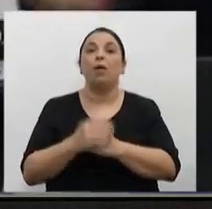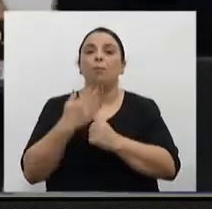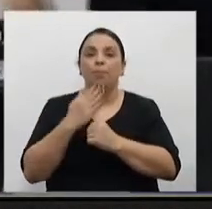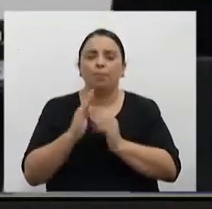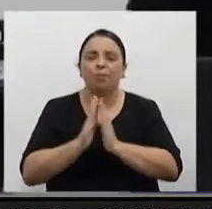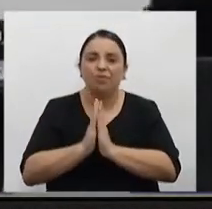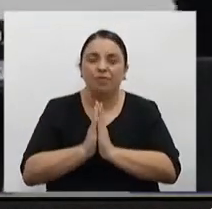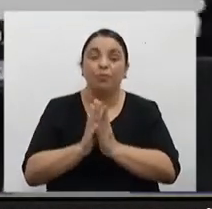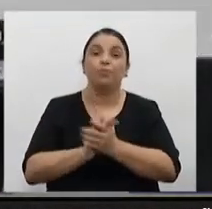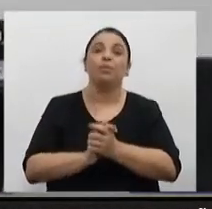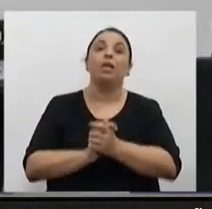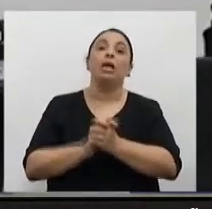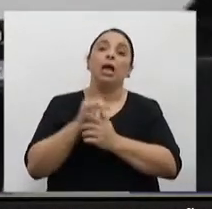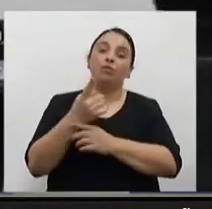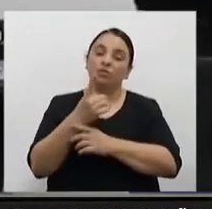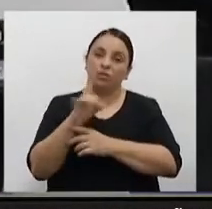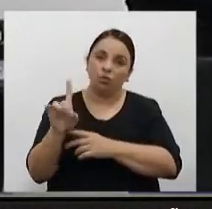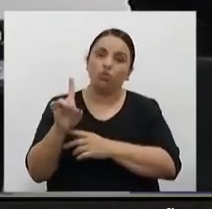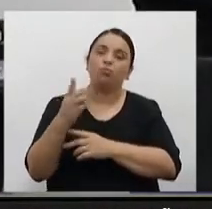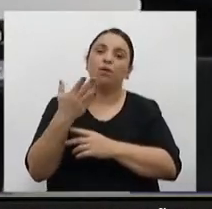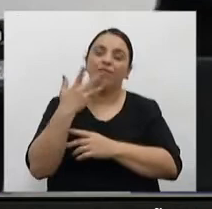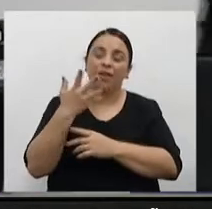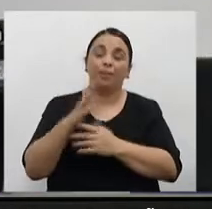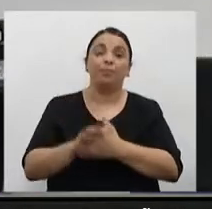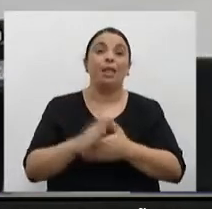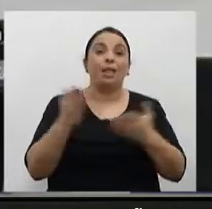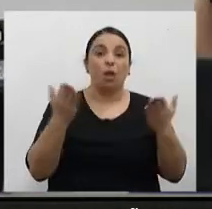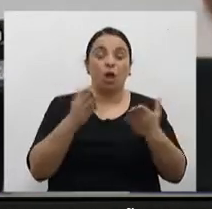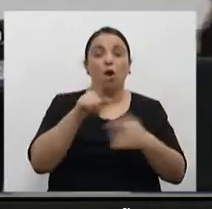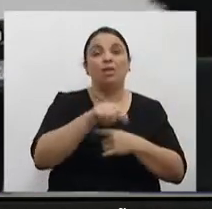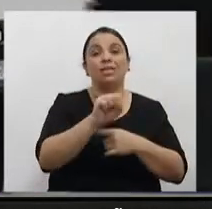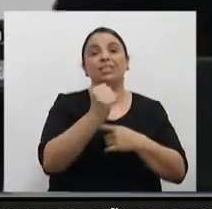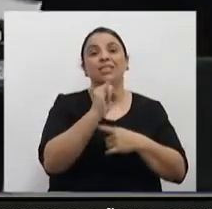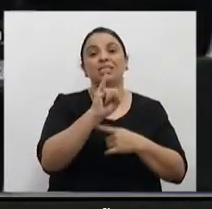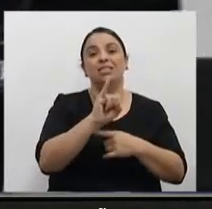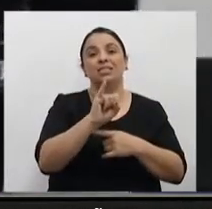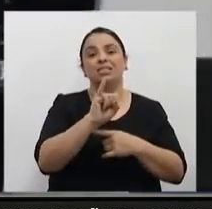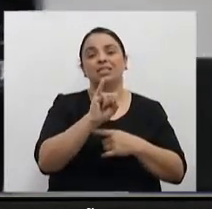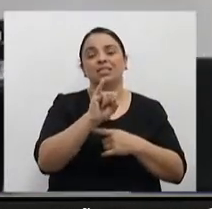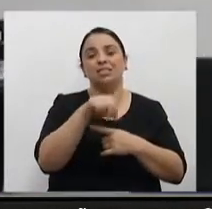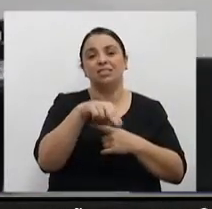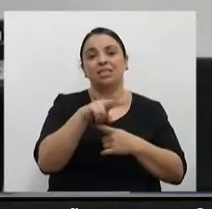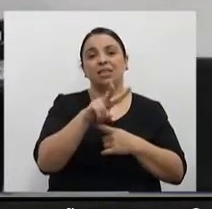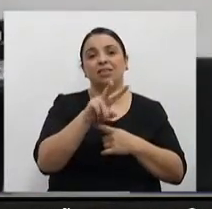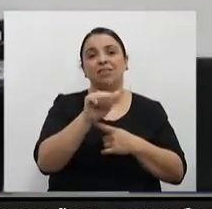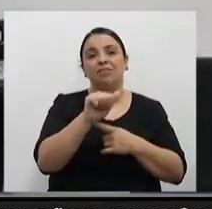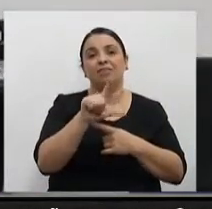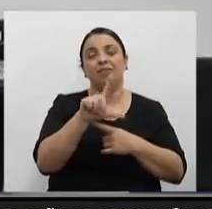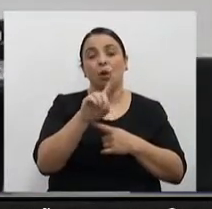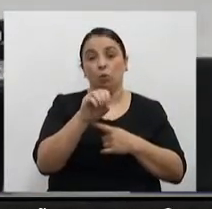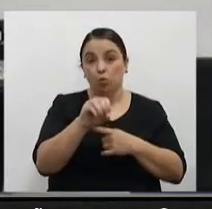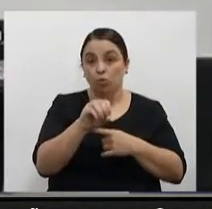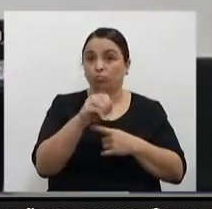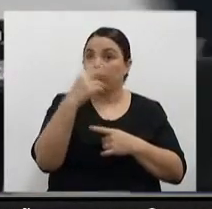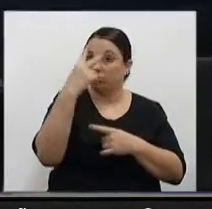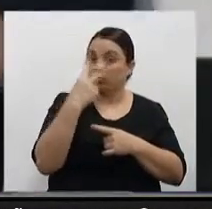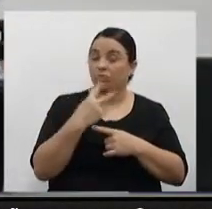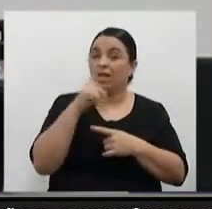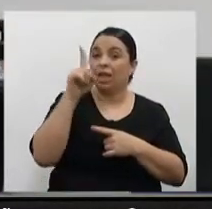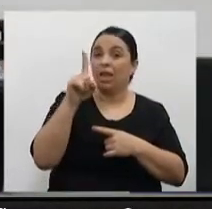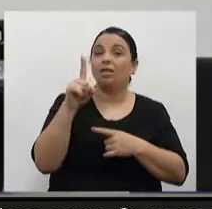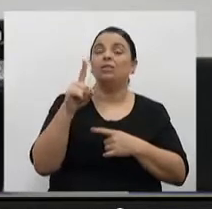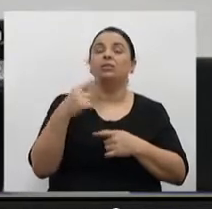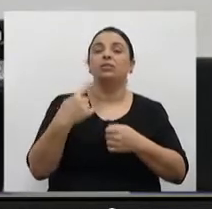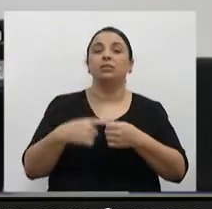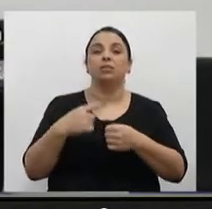fala dos participantes. Vou chamar então o penúltimo, Civaldo Ribeiro dos Santos, que é deficiente visual de Montes Claros